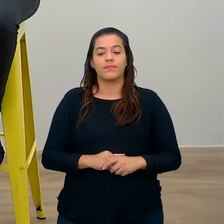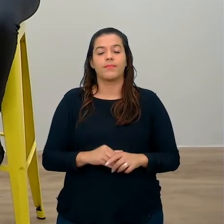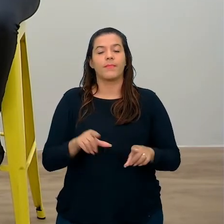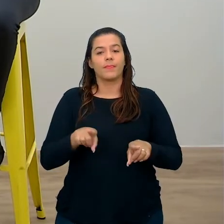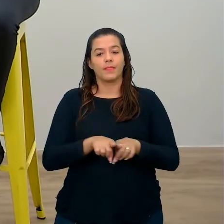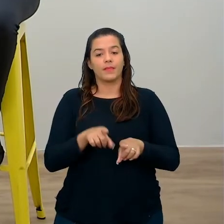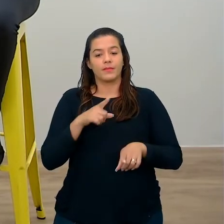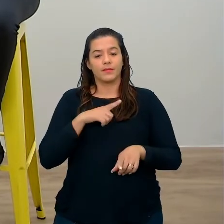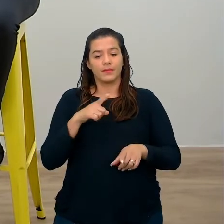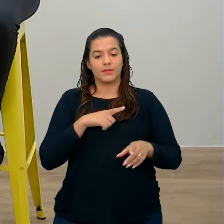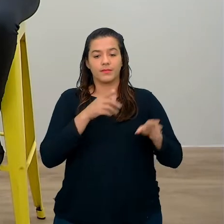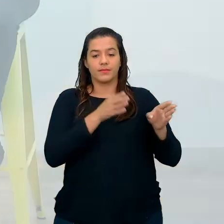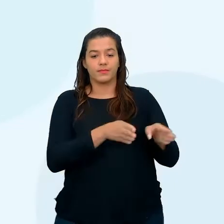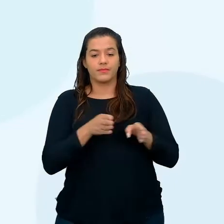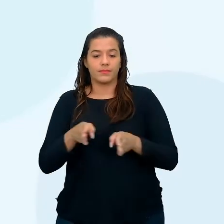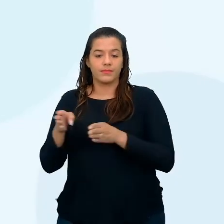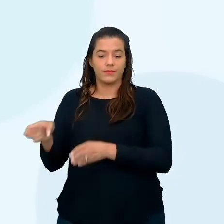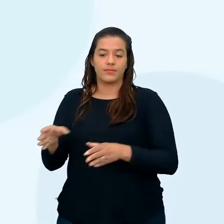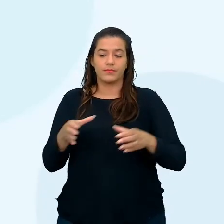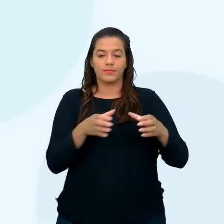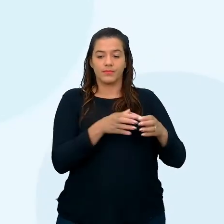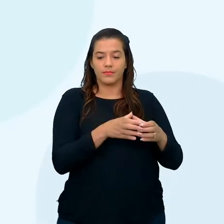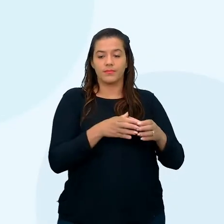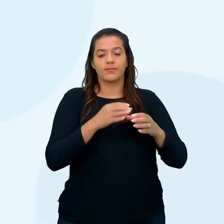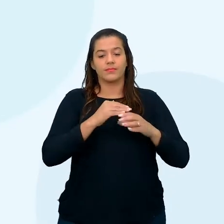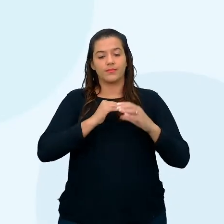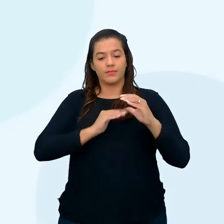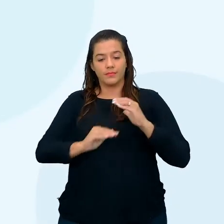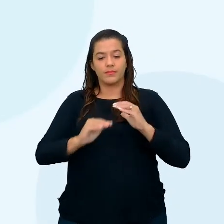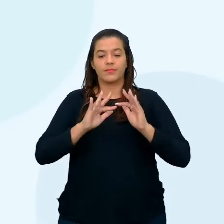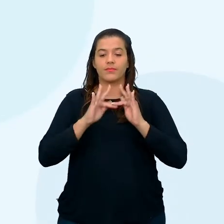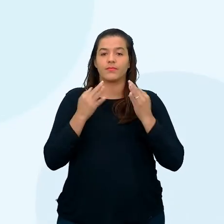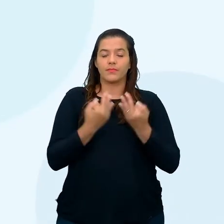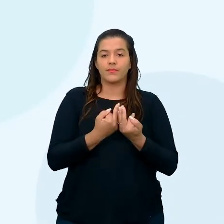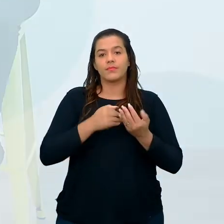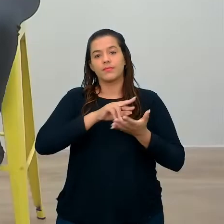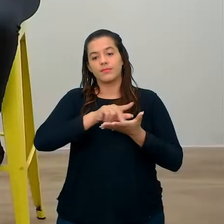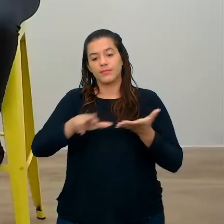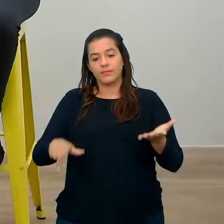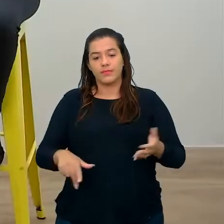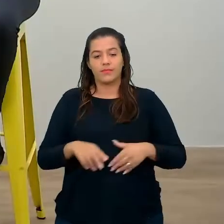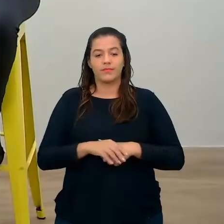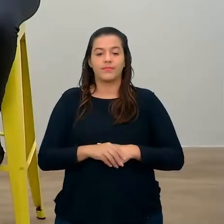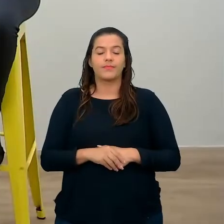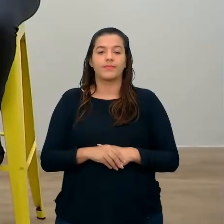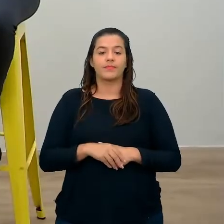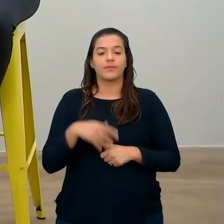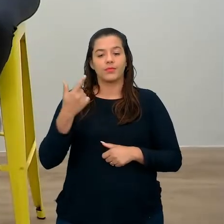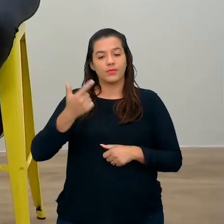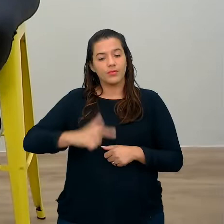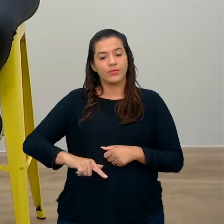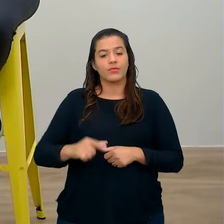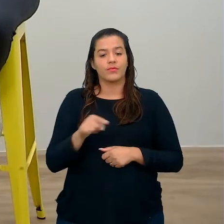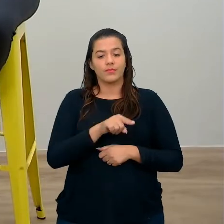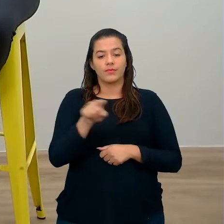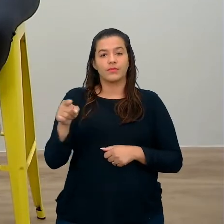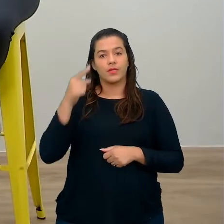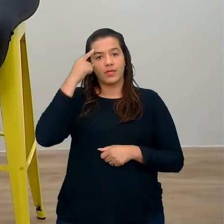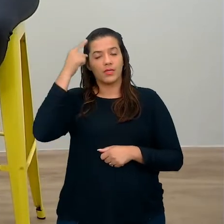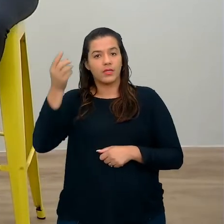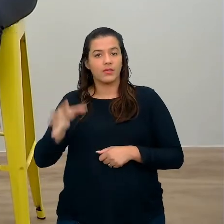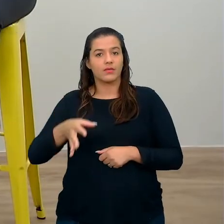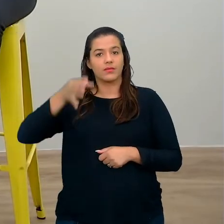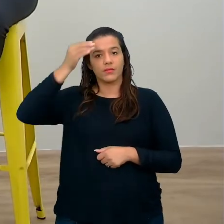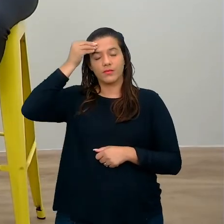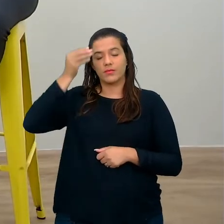ordem, subordem, grupo, subgrupo, família e série. E, de novo, pessoal, a ideia não é que vocês decorem, mas